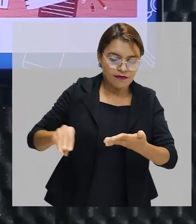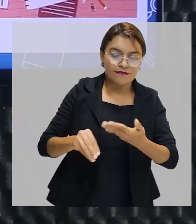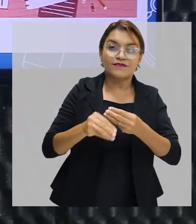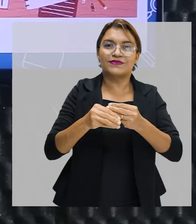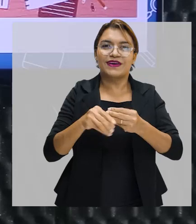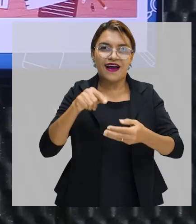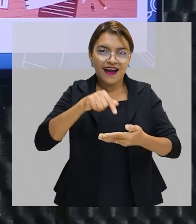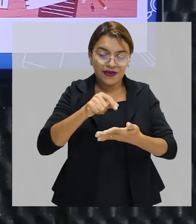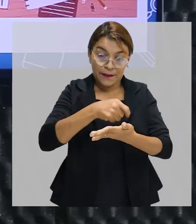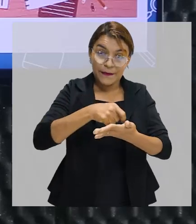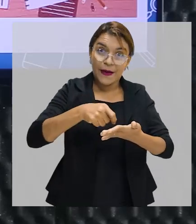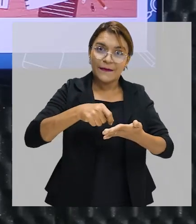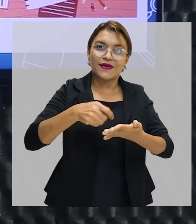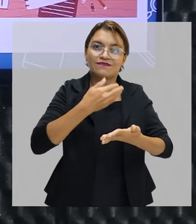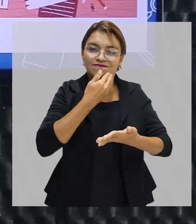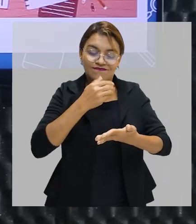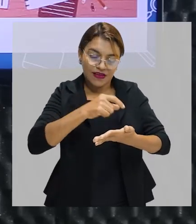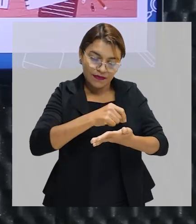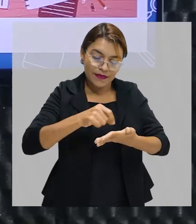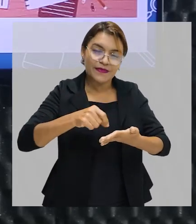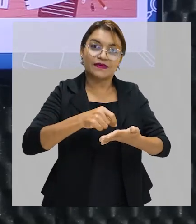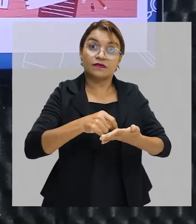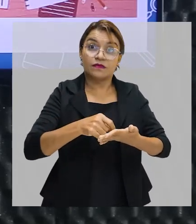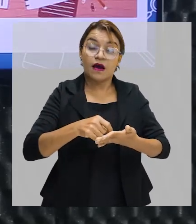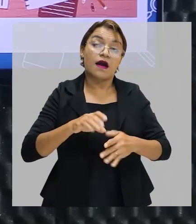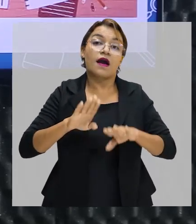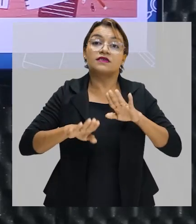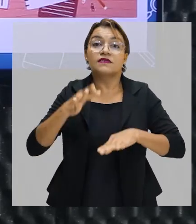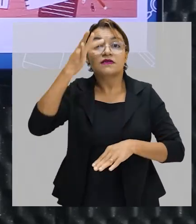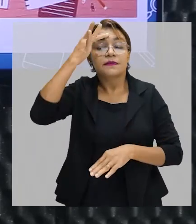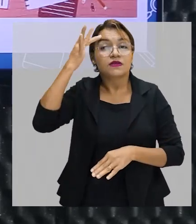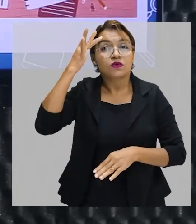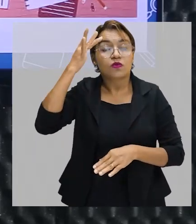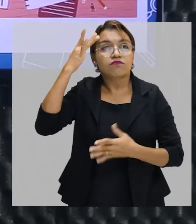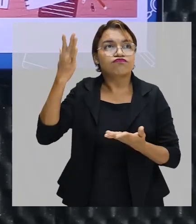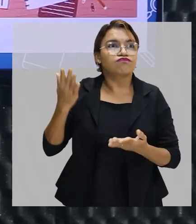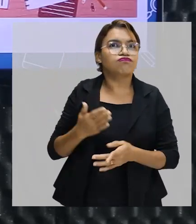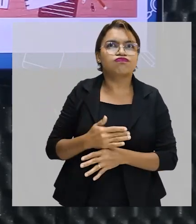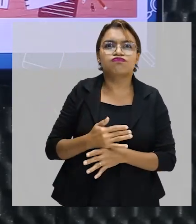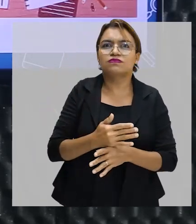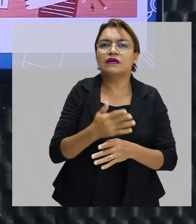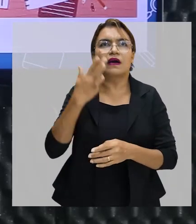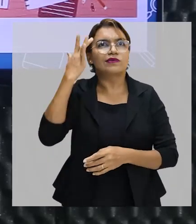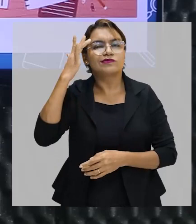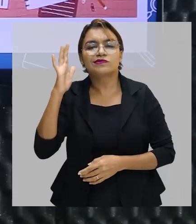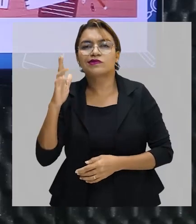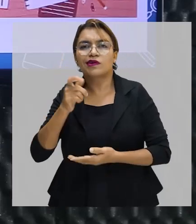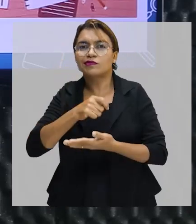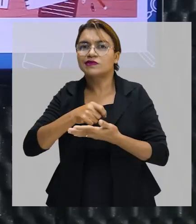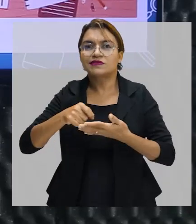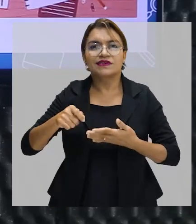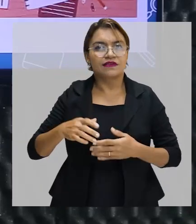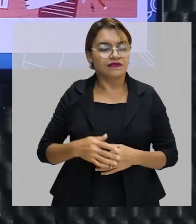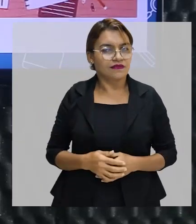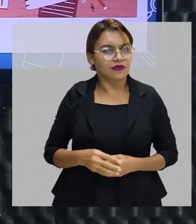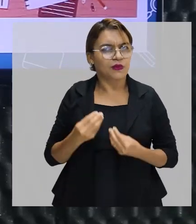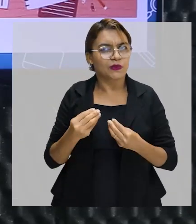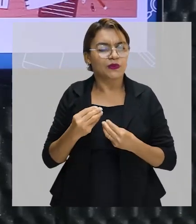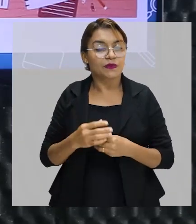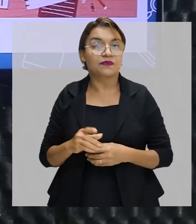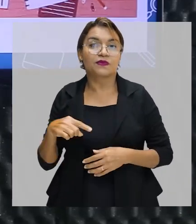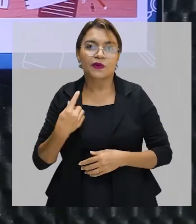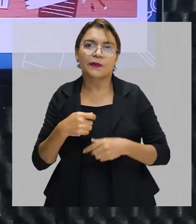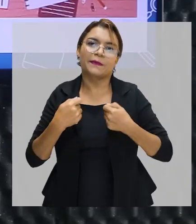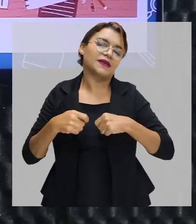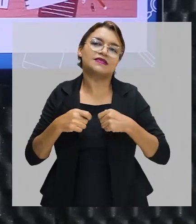é bem aí que as pessoas se perdem, porque acham que não sabem escrever, mas só que sabem. O que nós precisamos